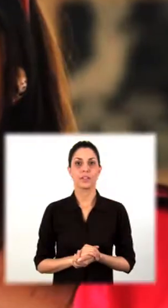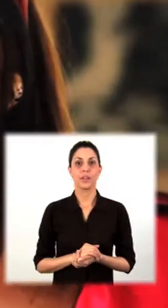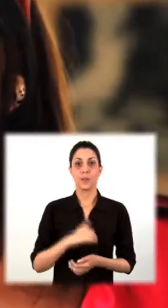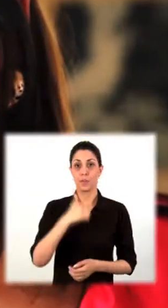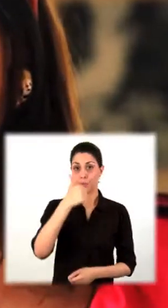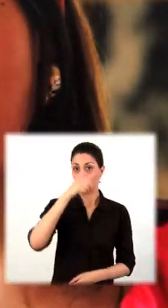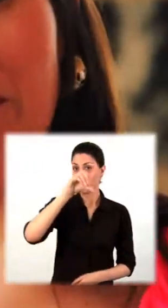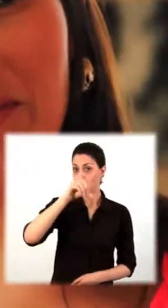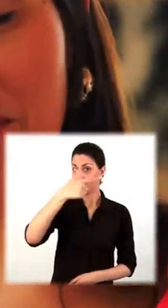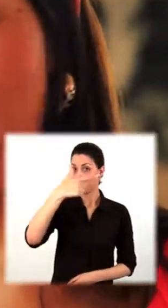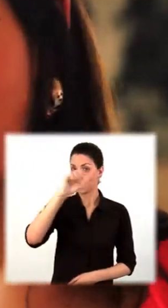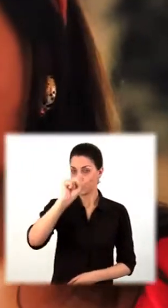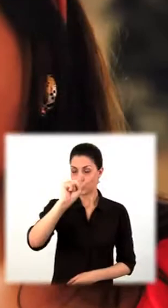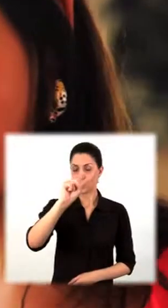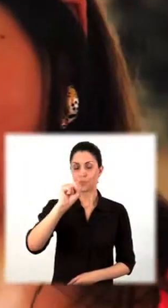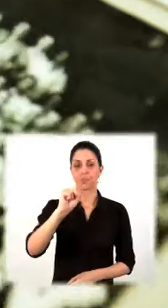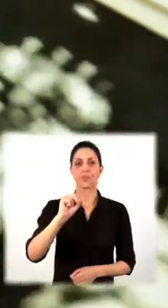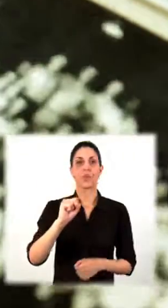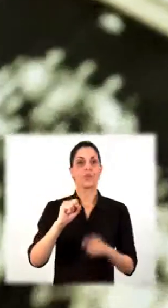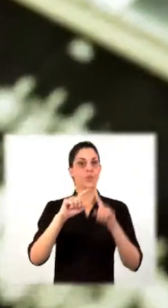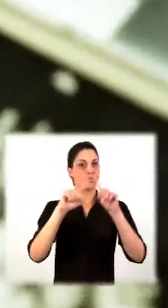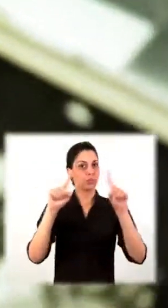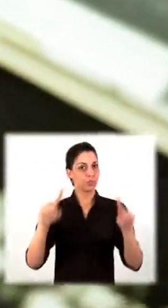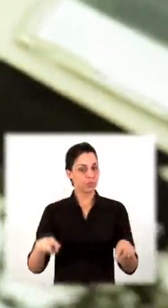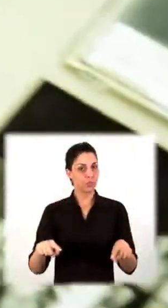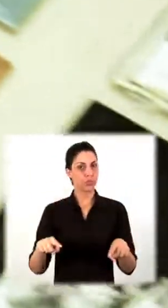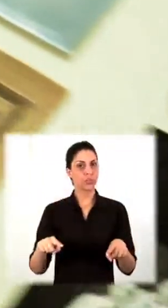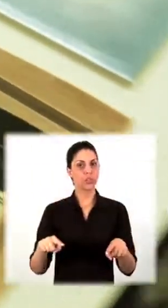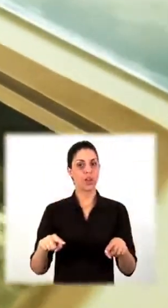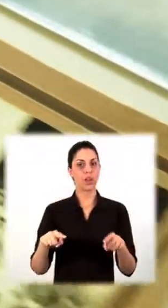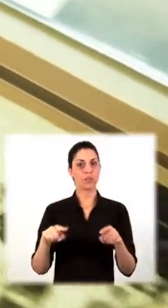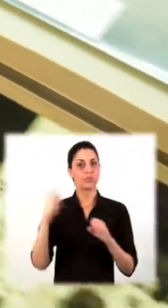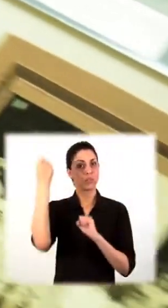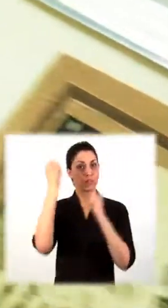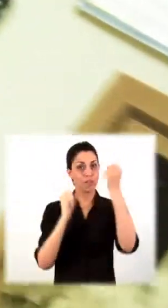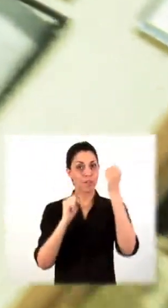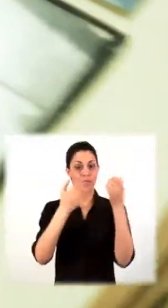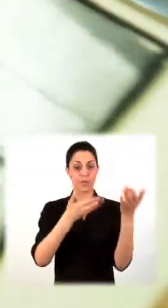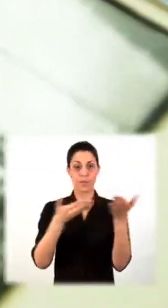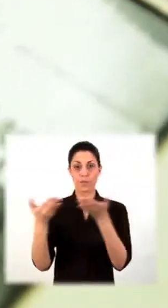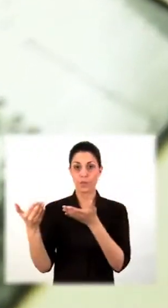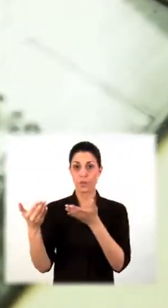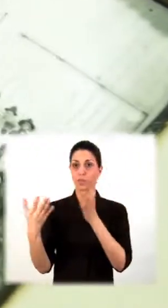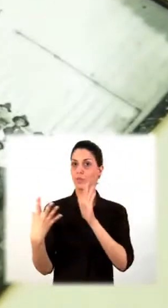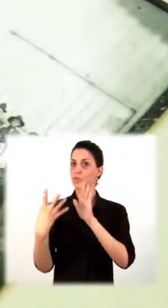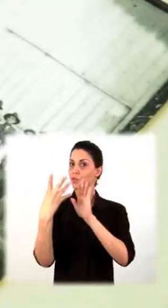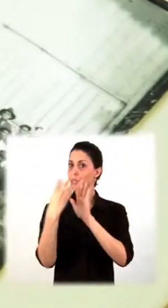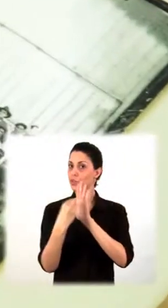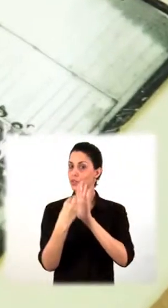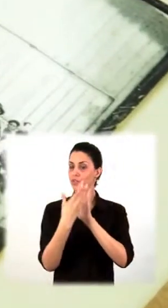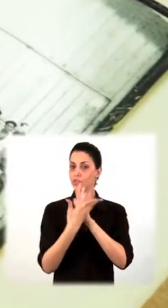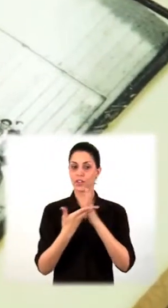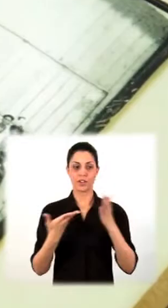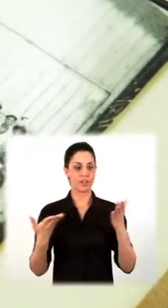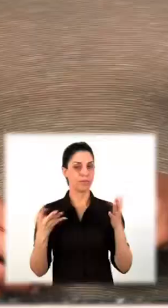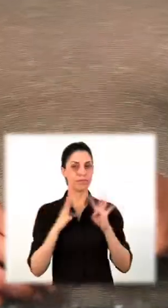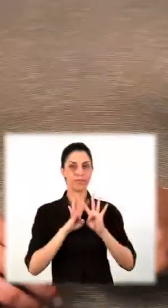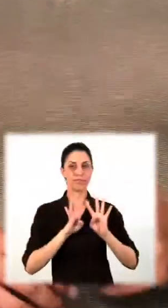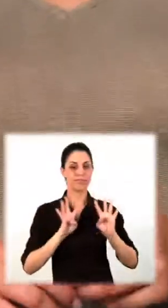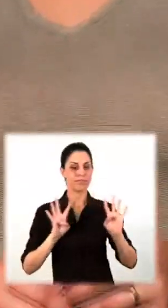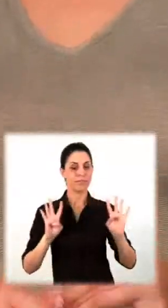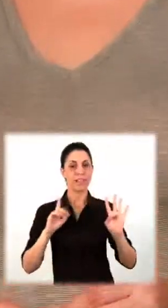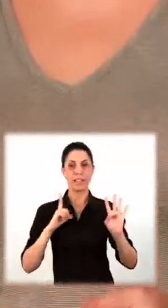ano era 1928. Os funcionários da fábrica foram convidados para fazer uma fotografia,